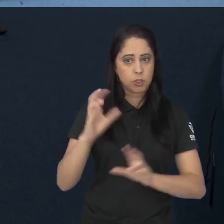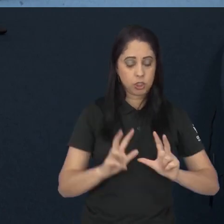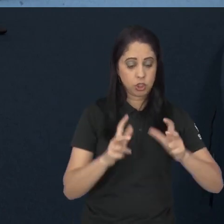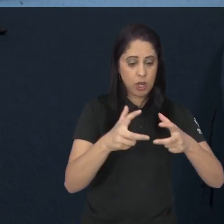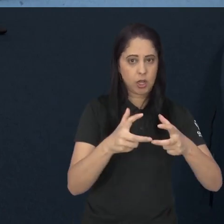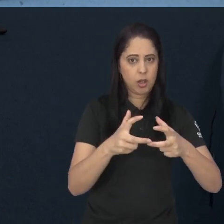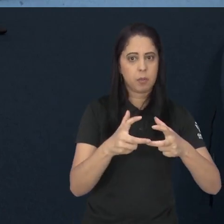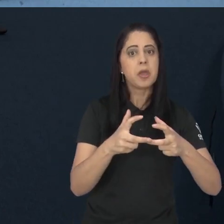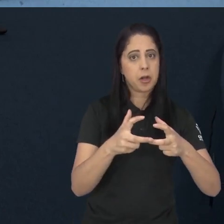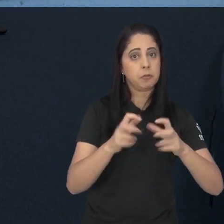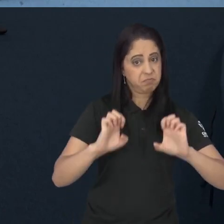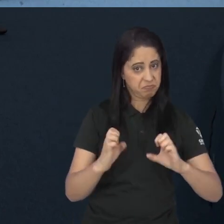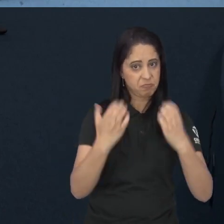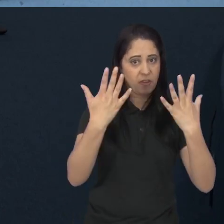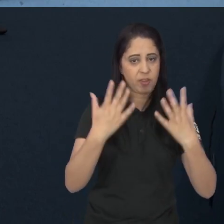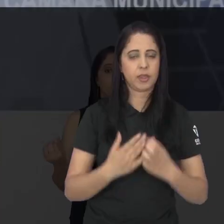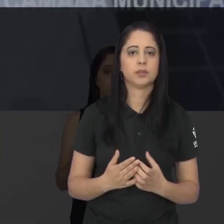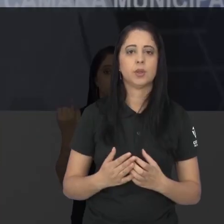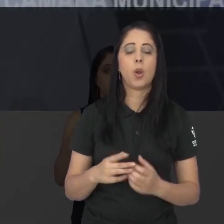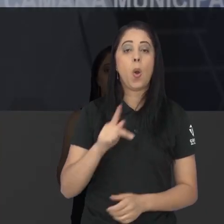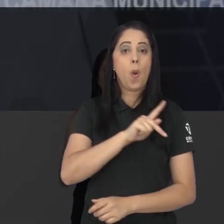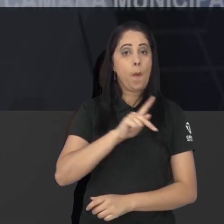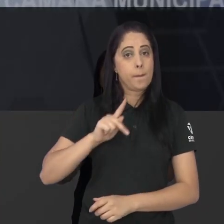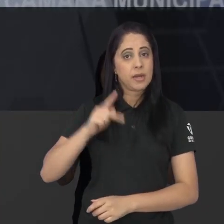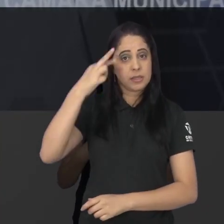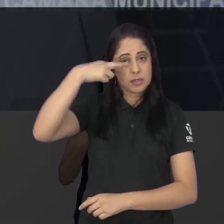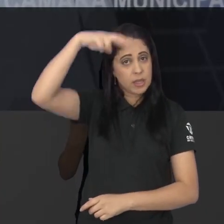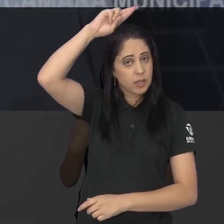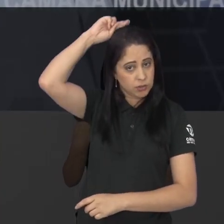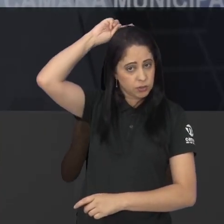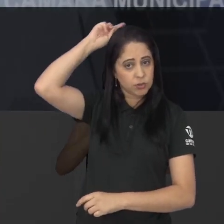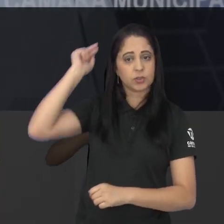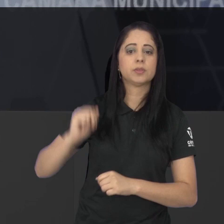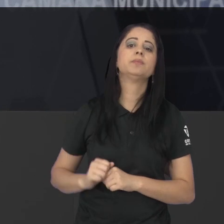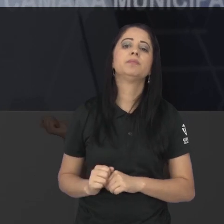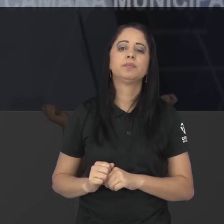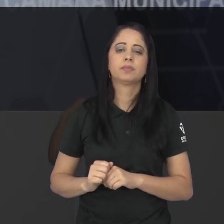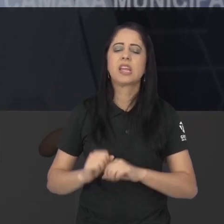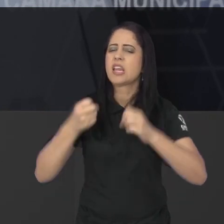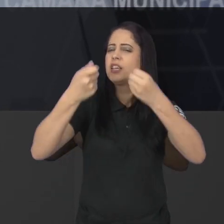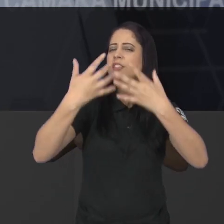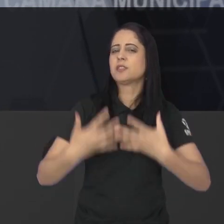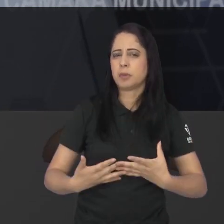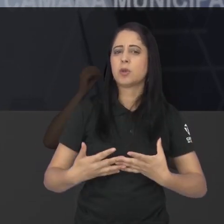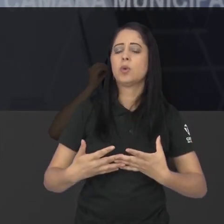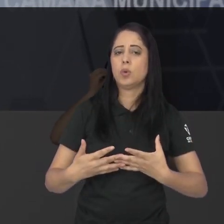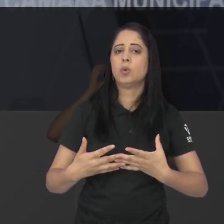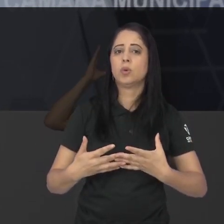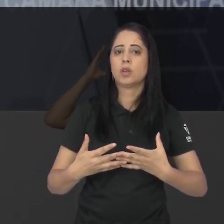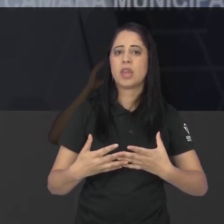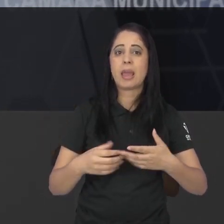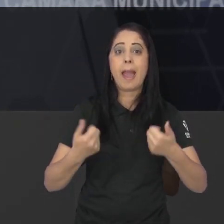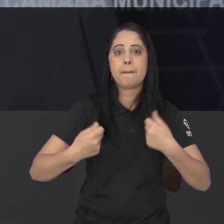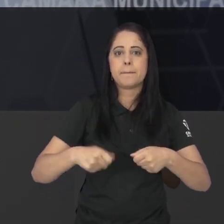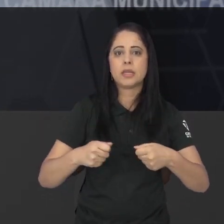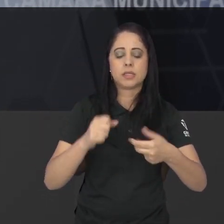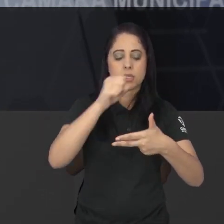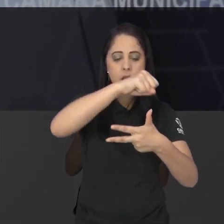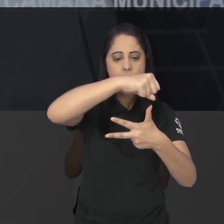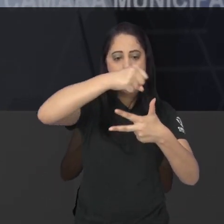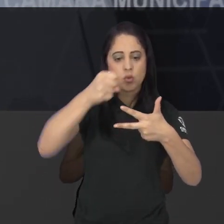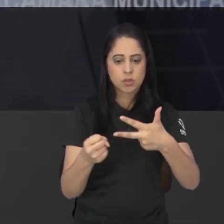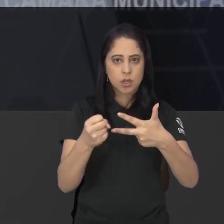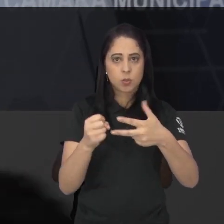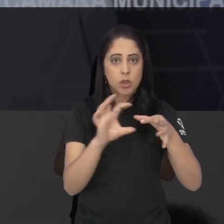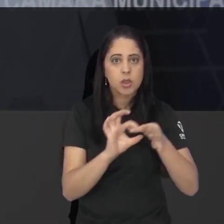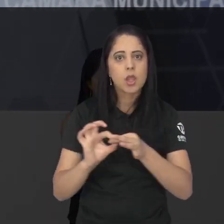Câmara receber e sediar um evento como este, o presidente do Legislativo, Robertinho da Padaria, ressaltou o interesse da União dos Poderes